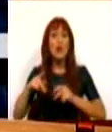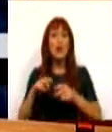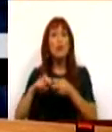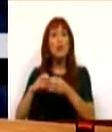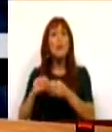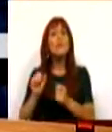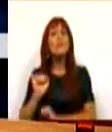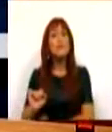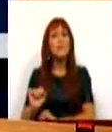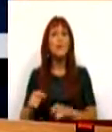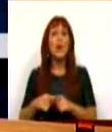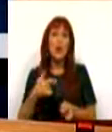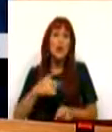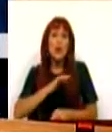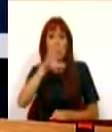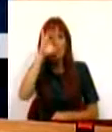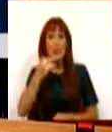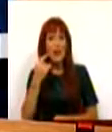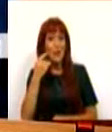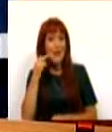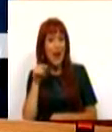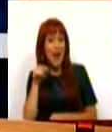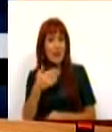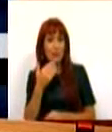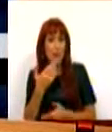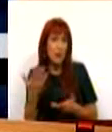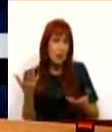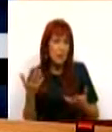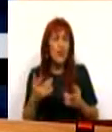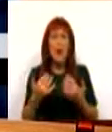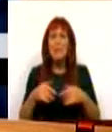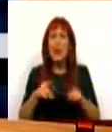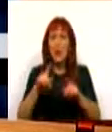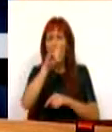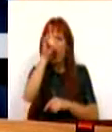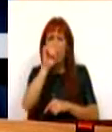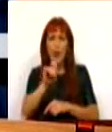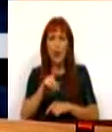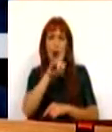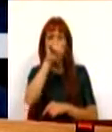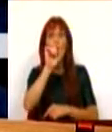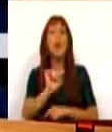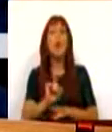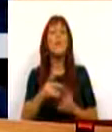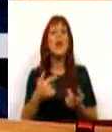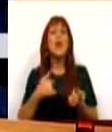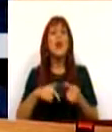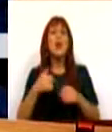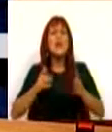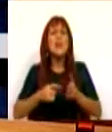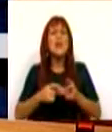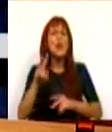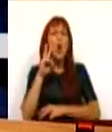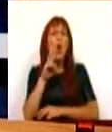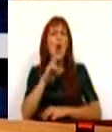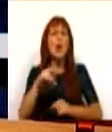problema. E gostaria que o Sr. Ministro atendesse a esse pedido já agora, mas não é essa a questão. A questão é que nós precisamos de